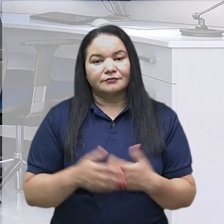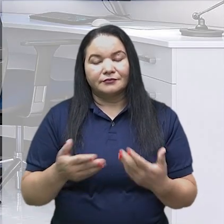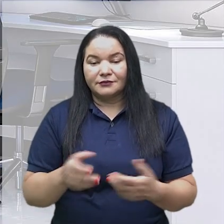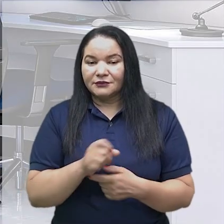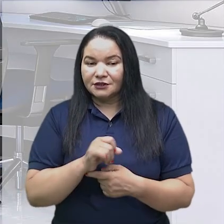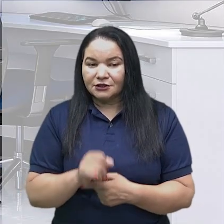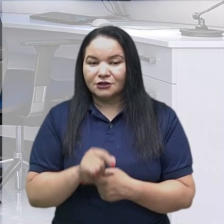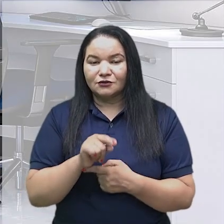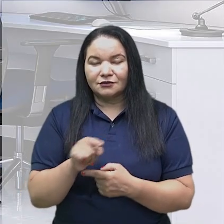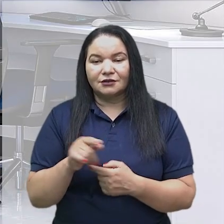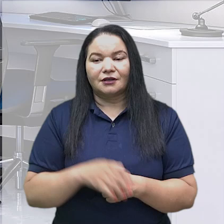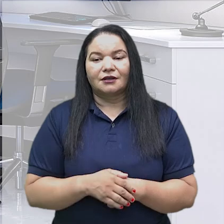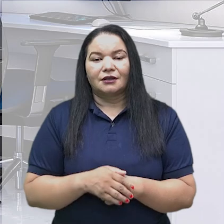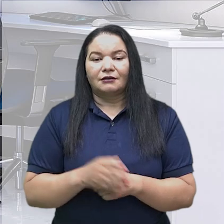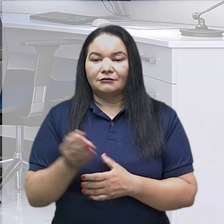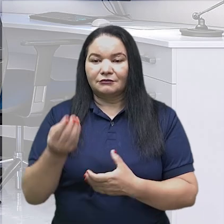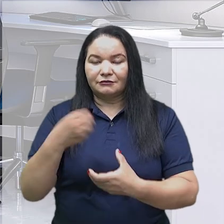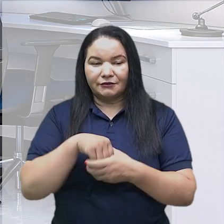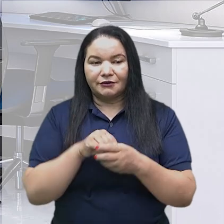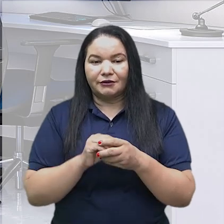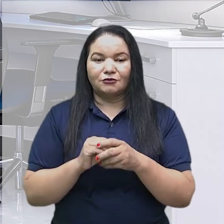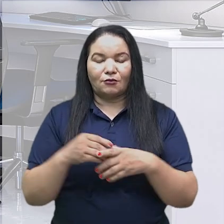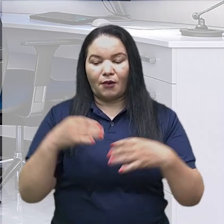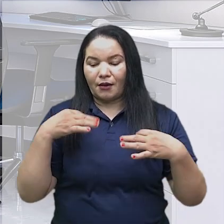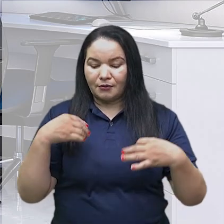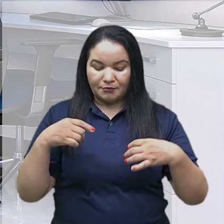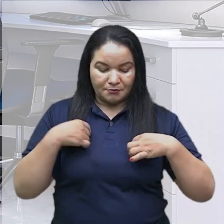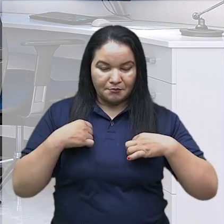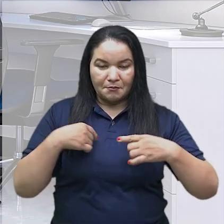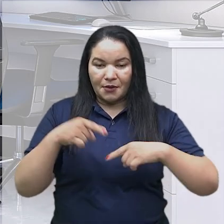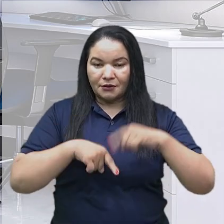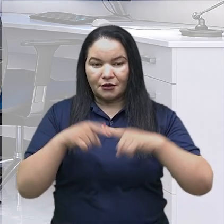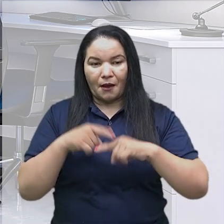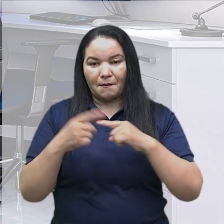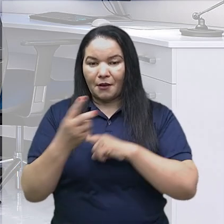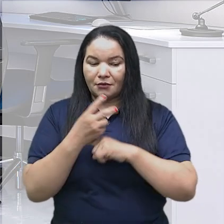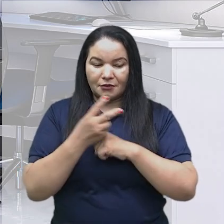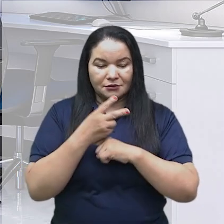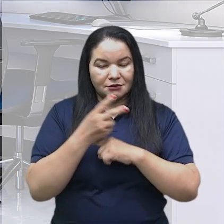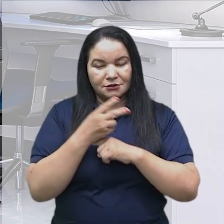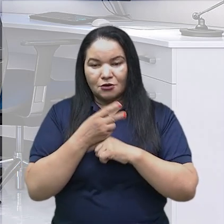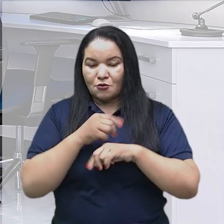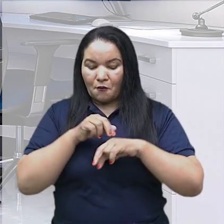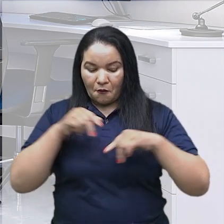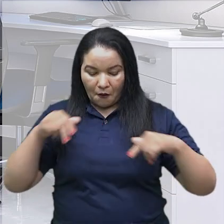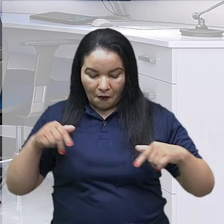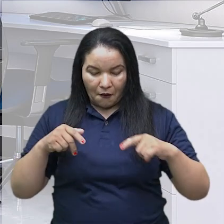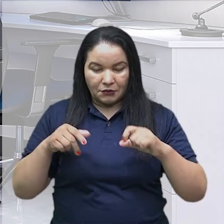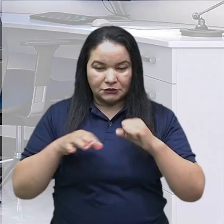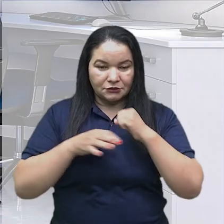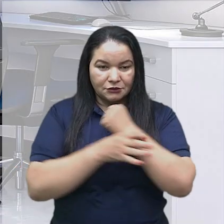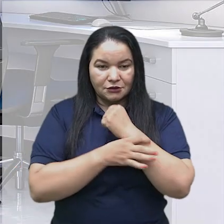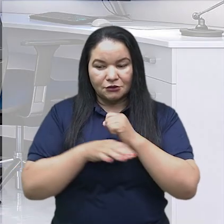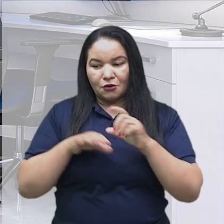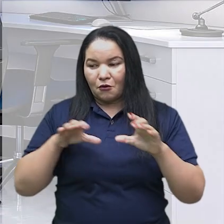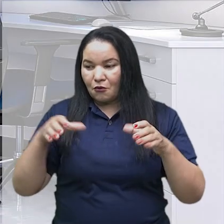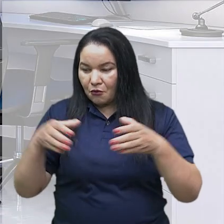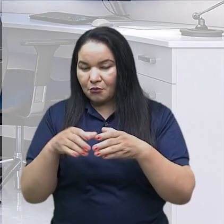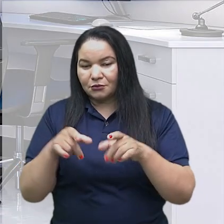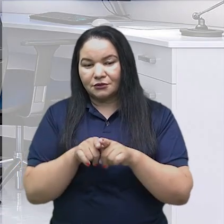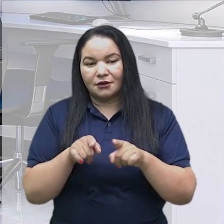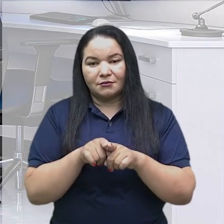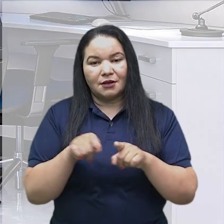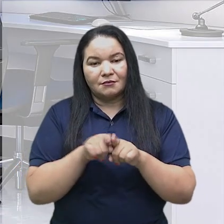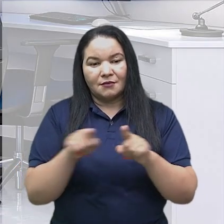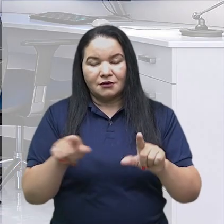todo equipado, com vários EPCs, né? Muita segurança coletiva se você não conhece, tá? Esses EPCs e,